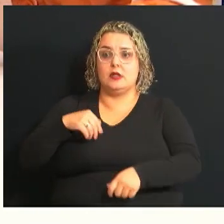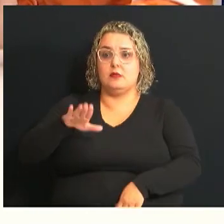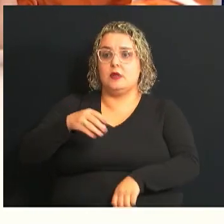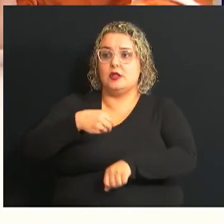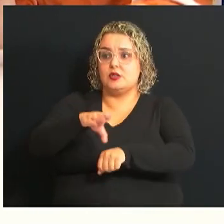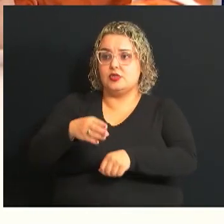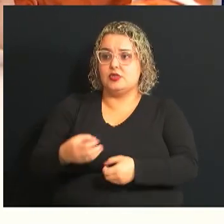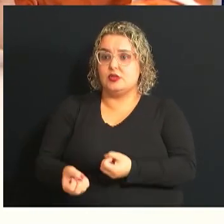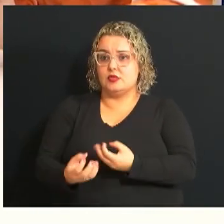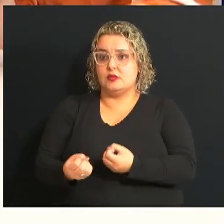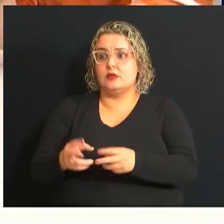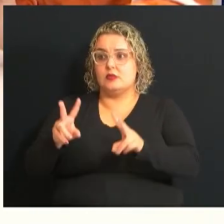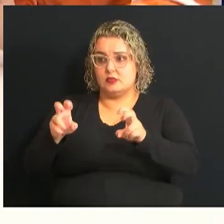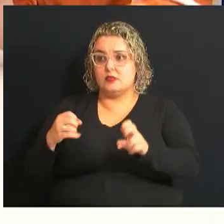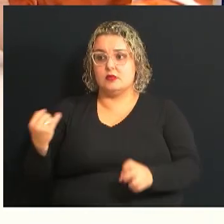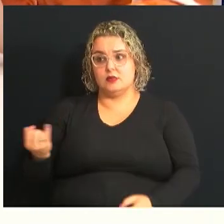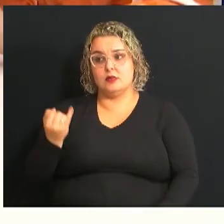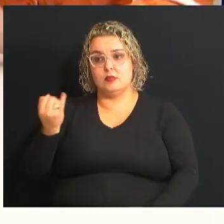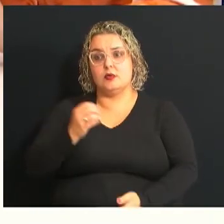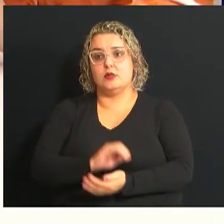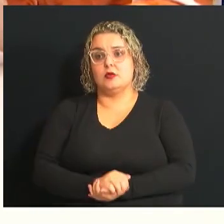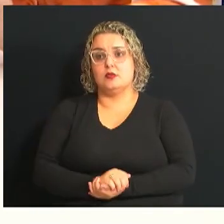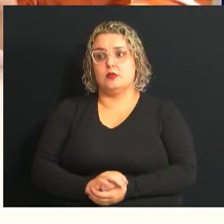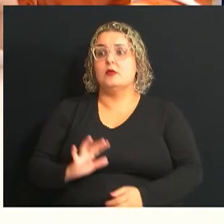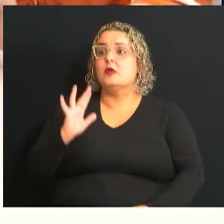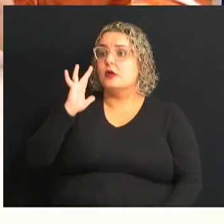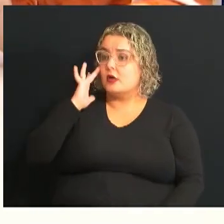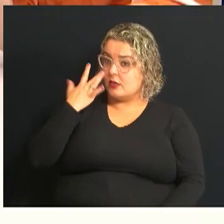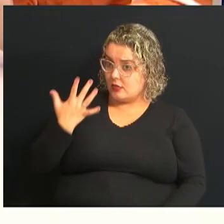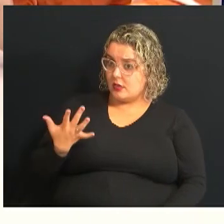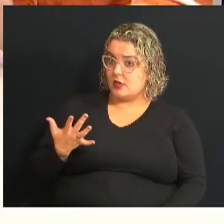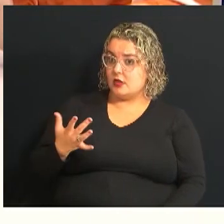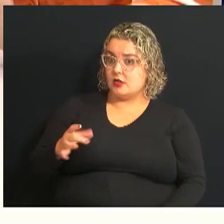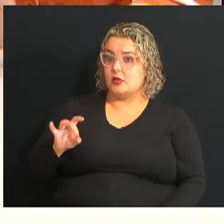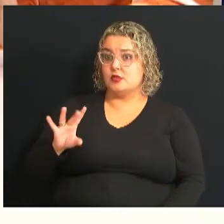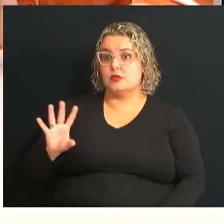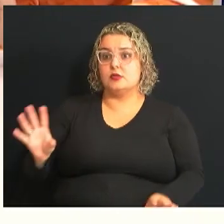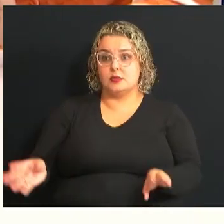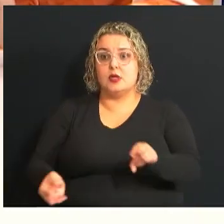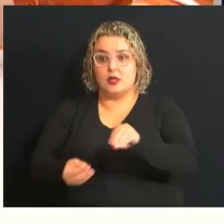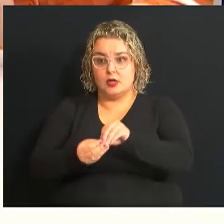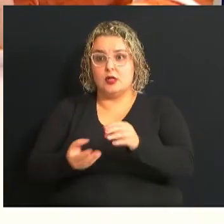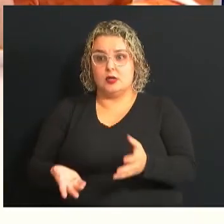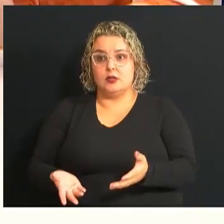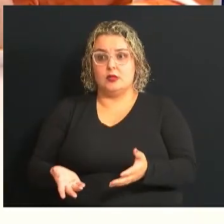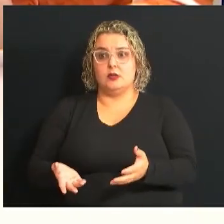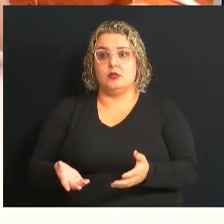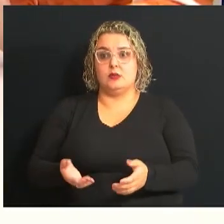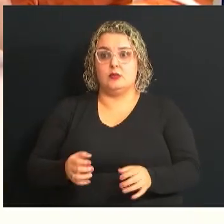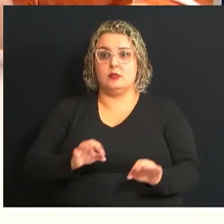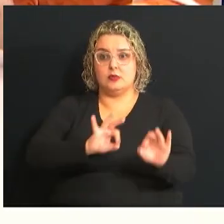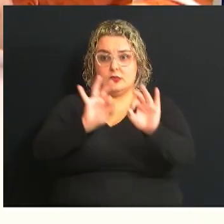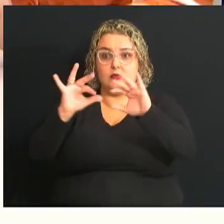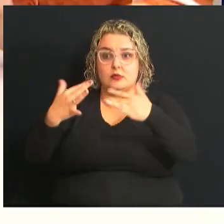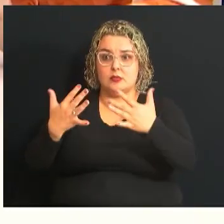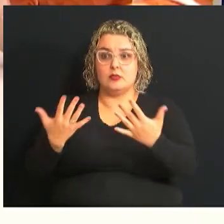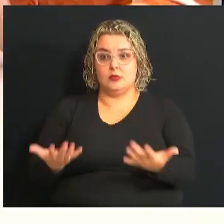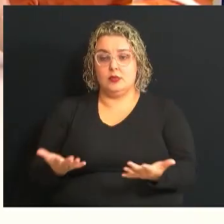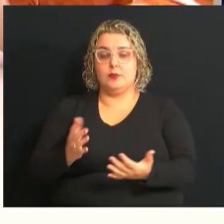sobre esse assunto que seria interessante? Eu acho que é só sintetizar, né, para os seus telespectadores